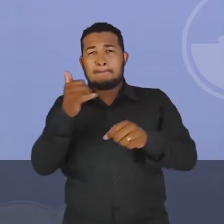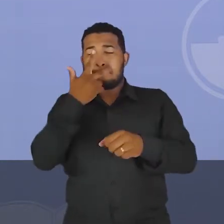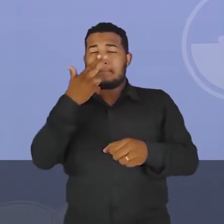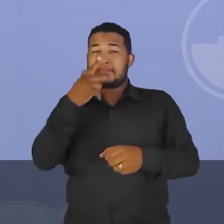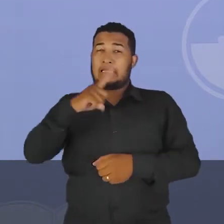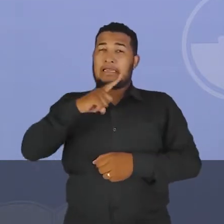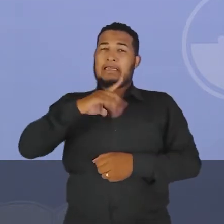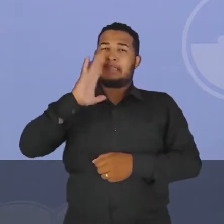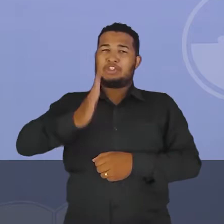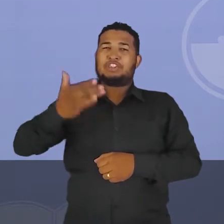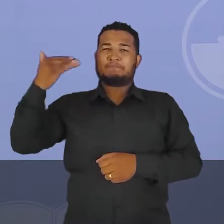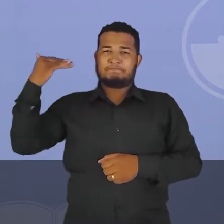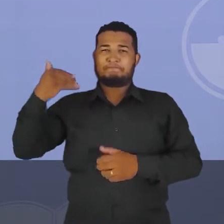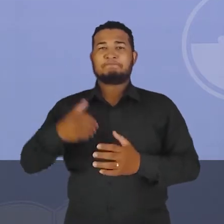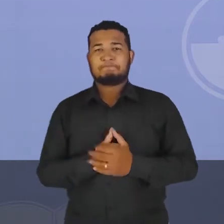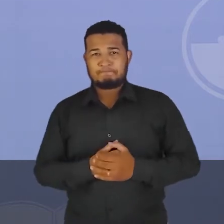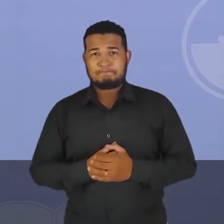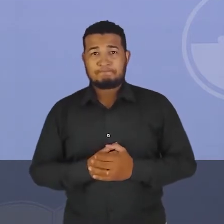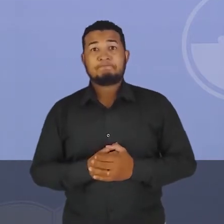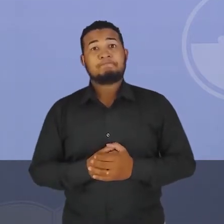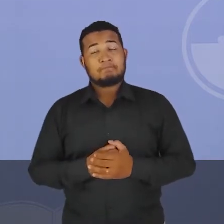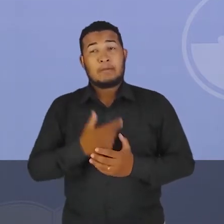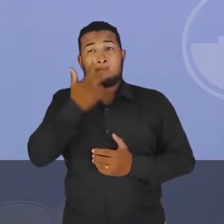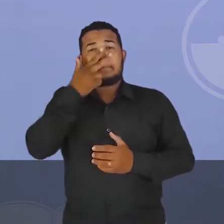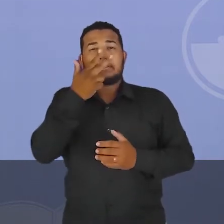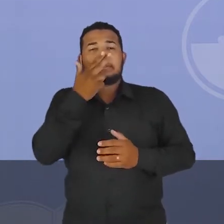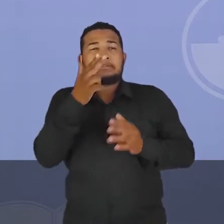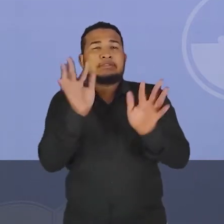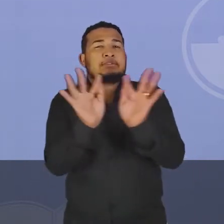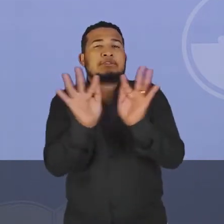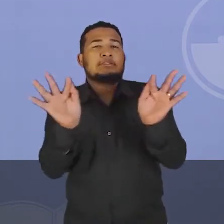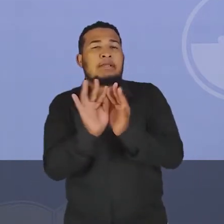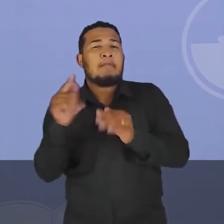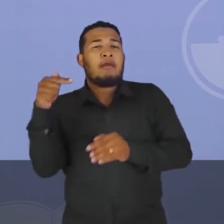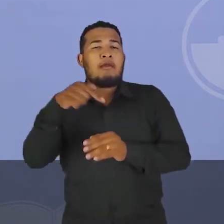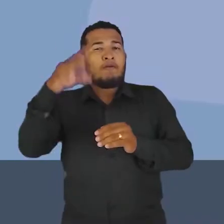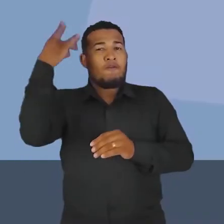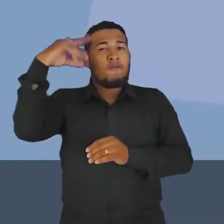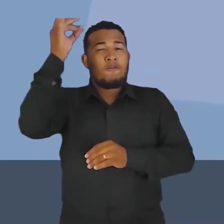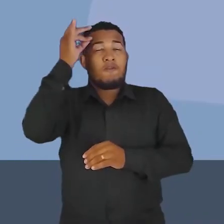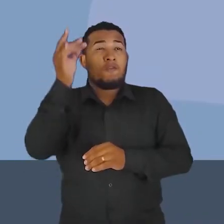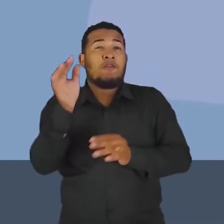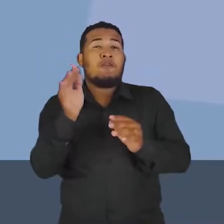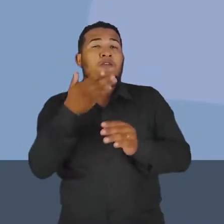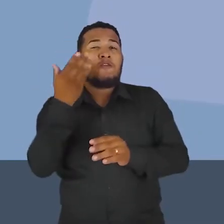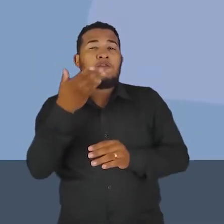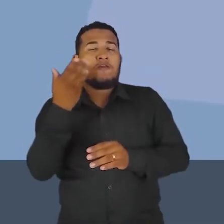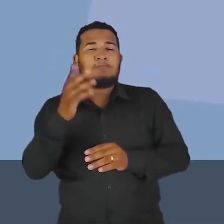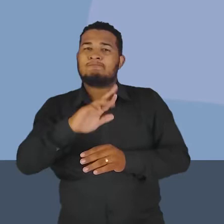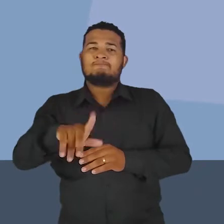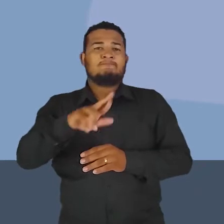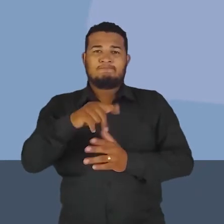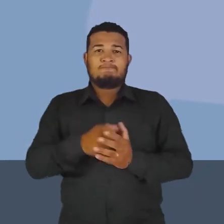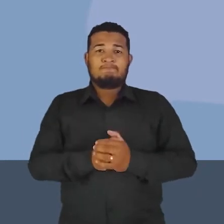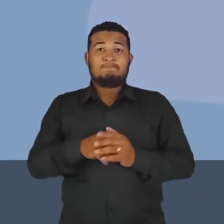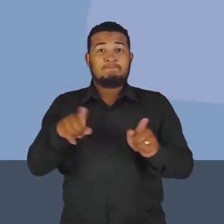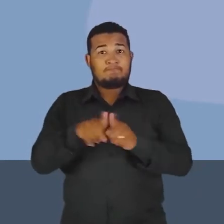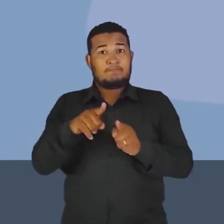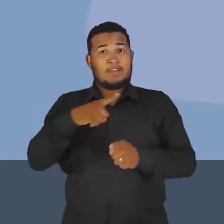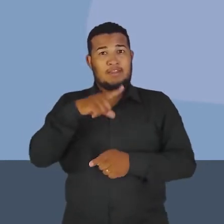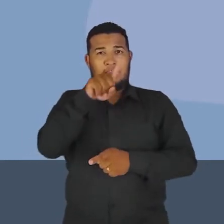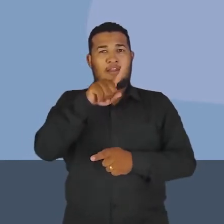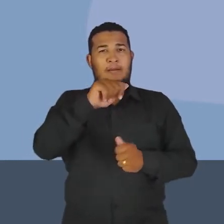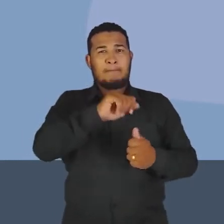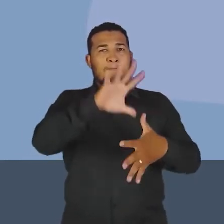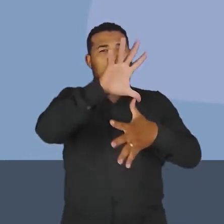que eles tinham da época. Não foi simples chegar no Espírito Santo. Trago para vocês também um mapa da Ilha Duarte